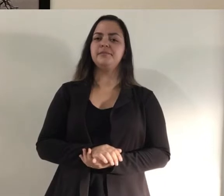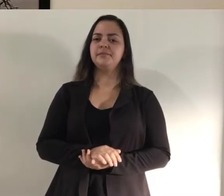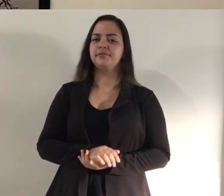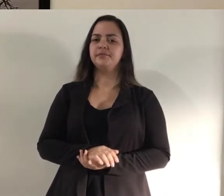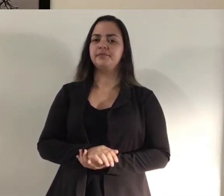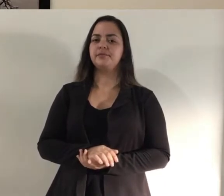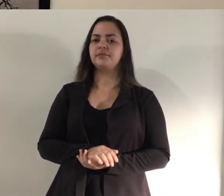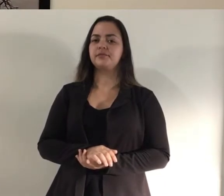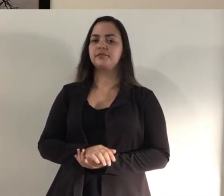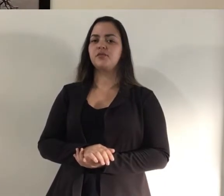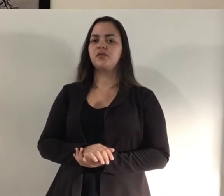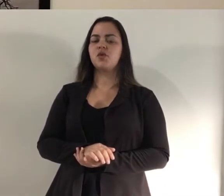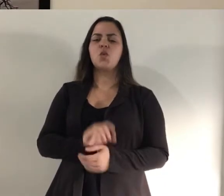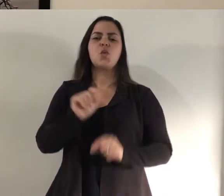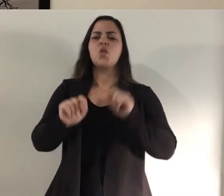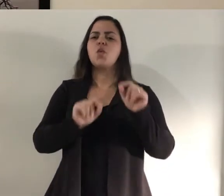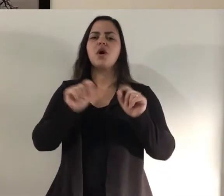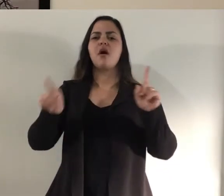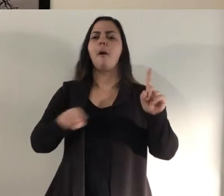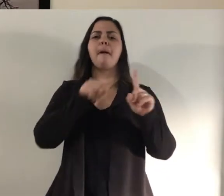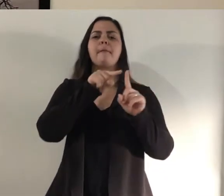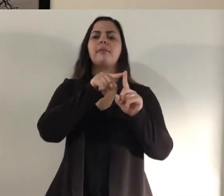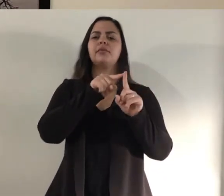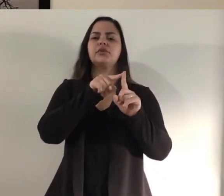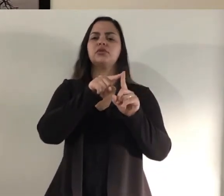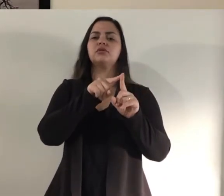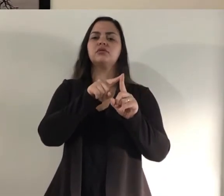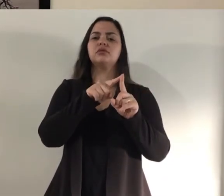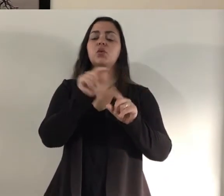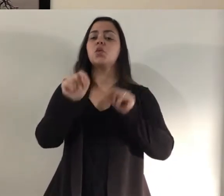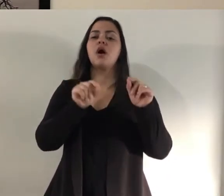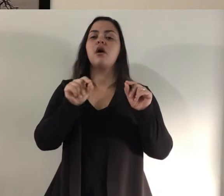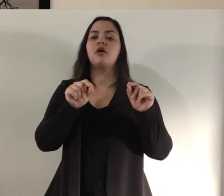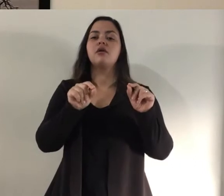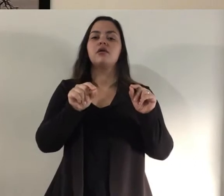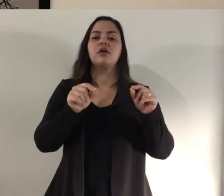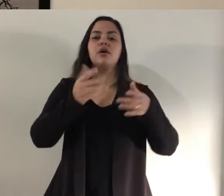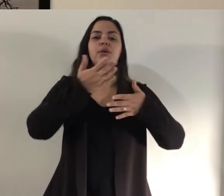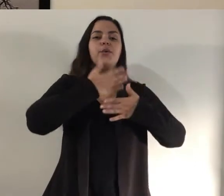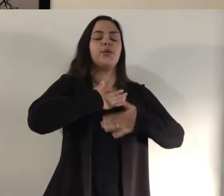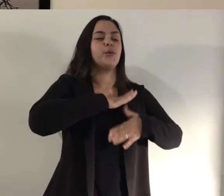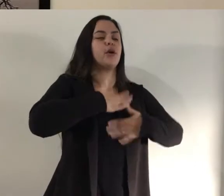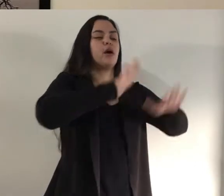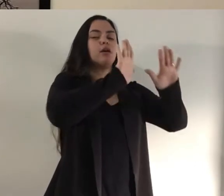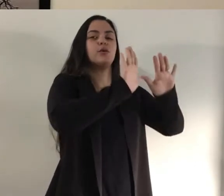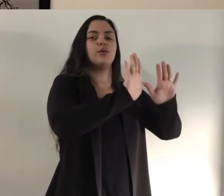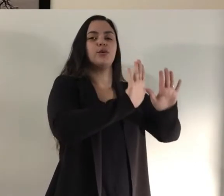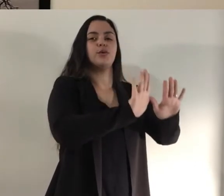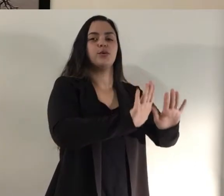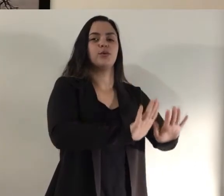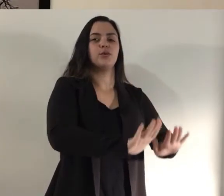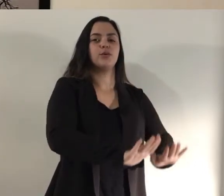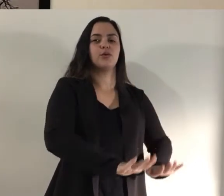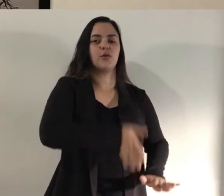objetivo, né? Quando ele diz isso, ele tinha o objetivo de acalmar o coração, de aquietar a alma daquelas